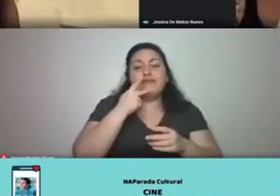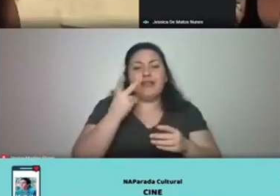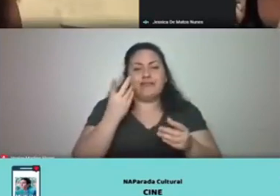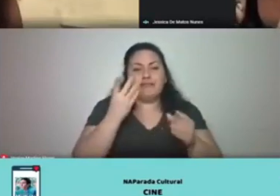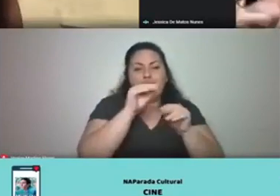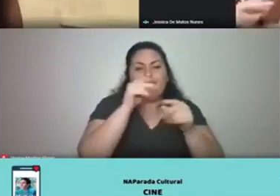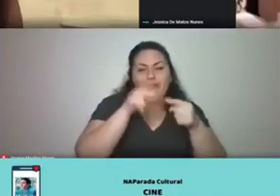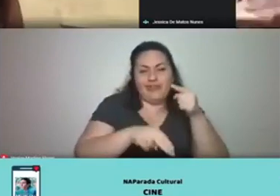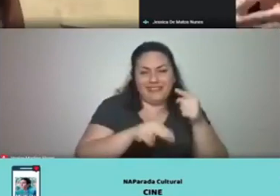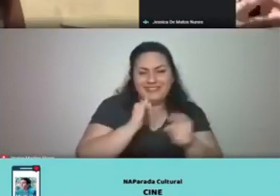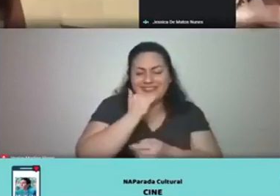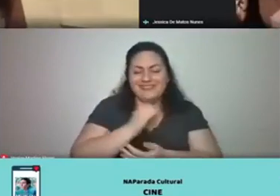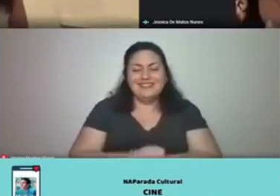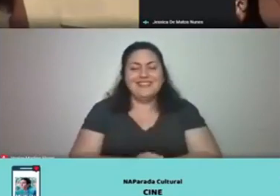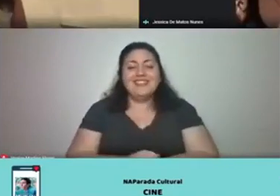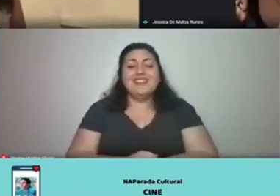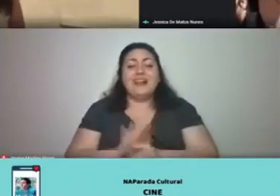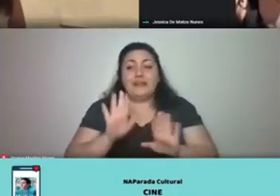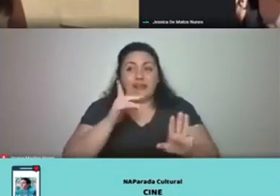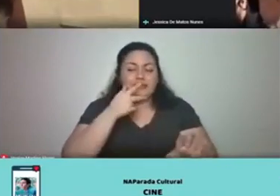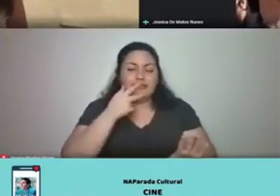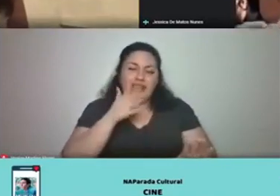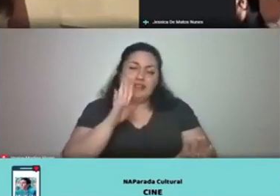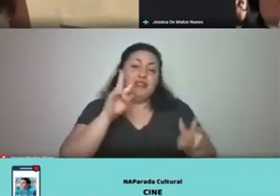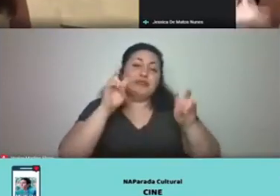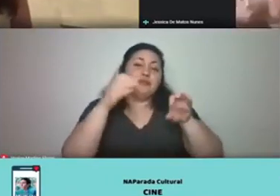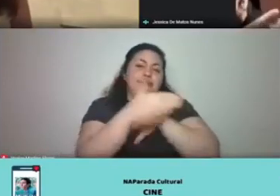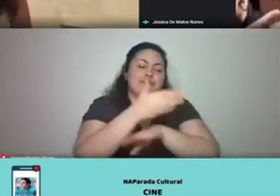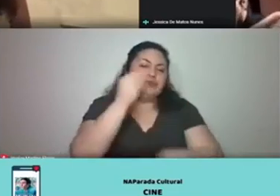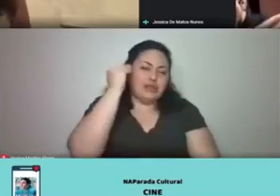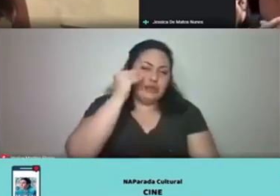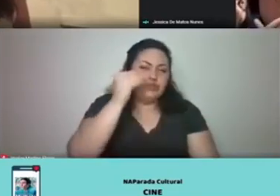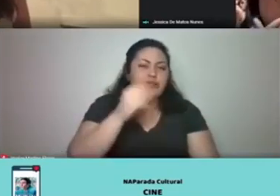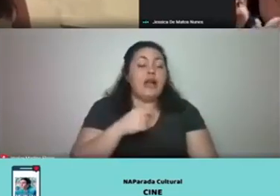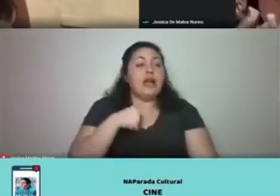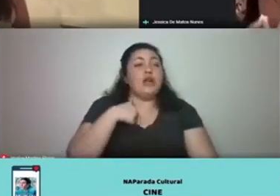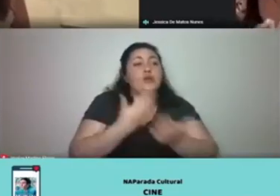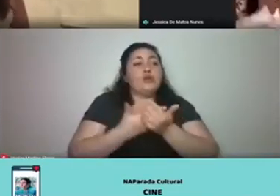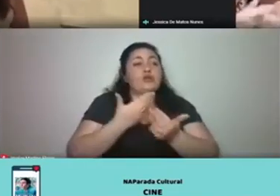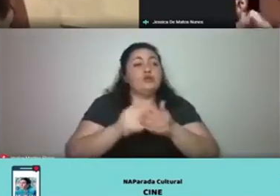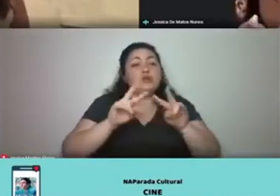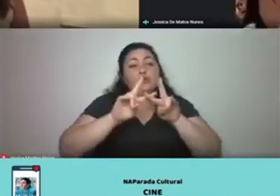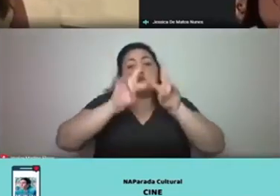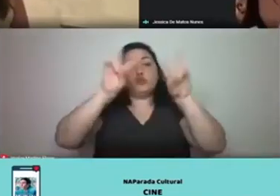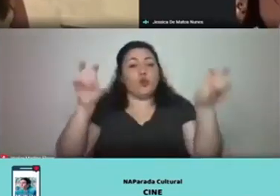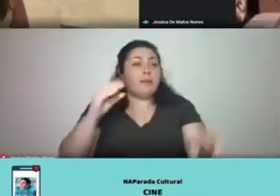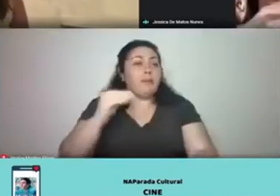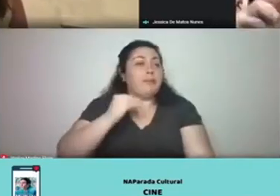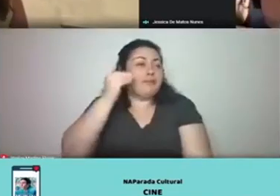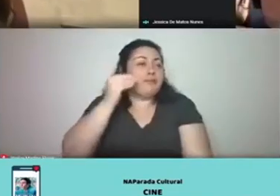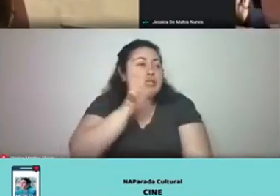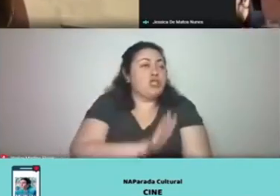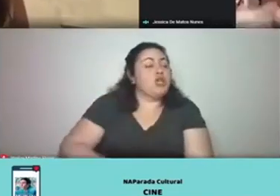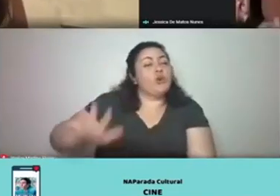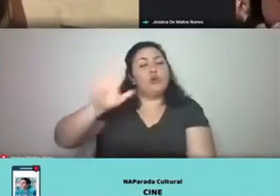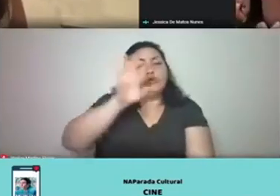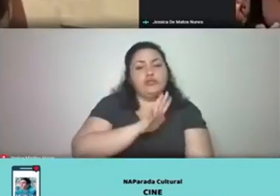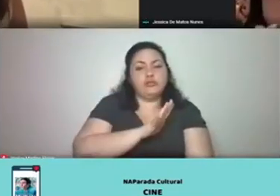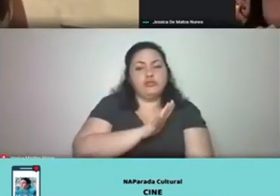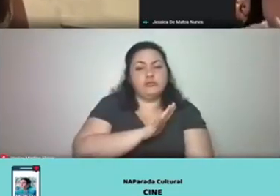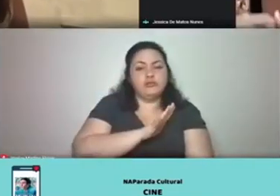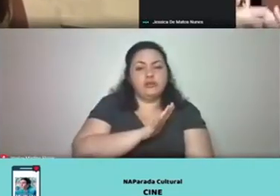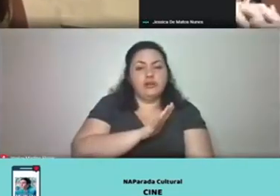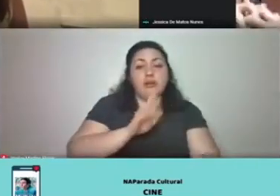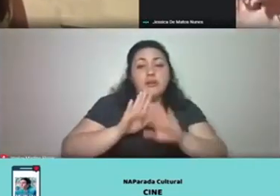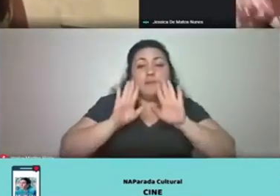Uma ideia assim, Por favor. quando a gente entra na psicologia, vou aprender a psicologia. E aí a primeira disciplina é as